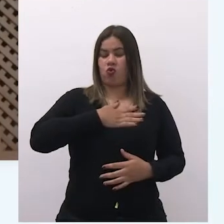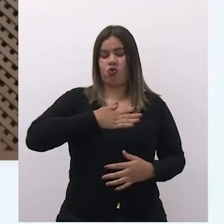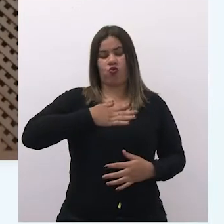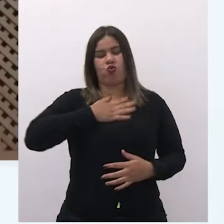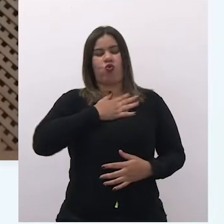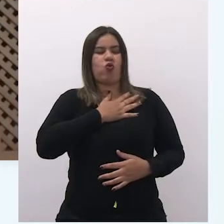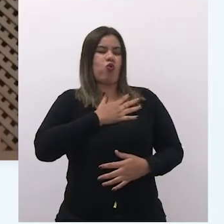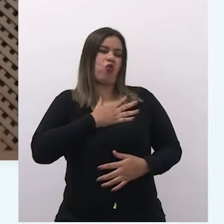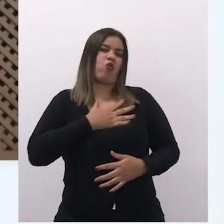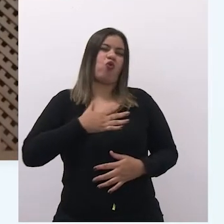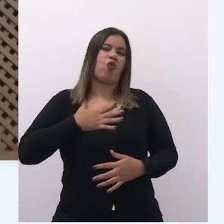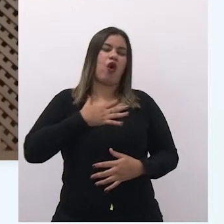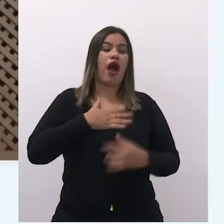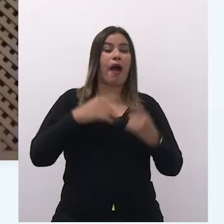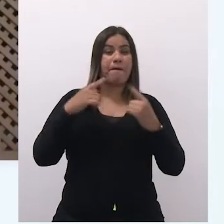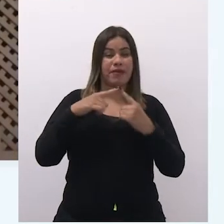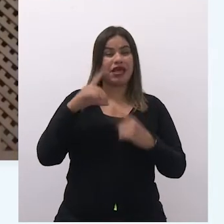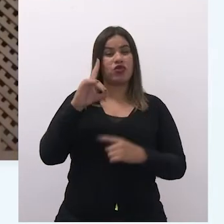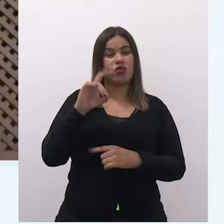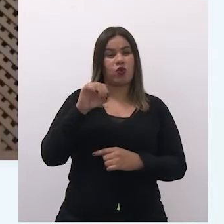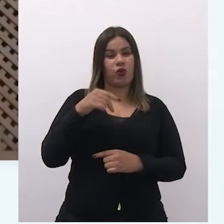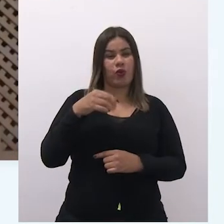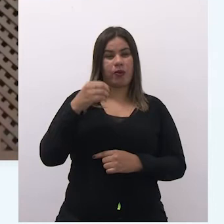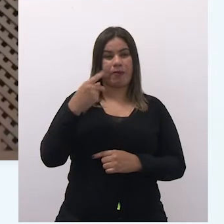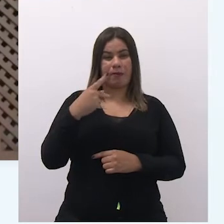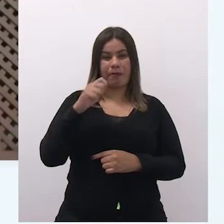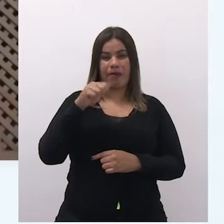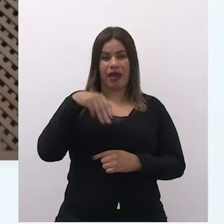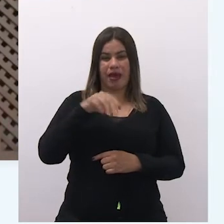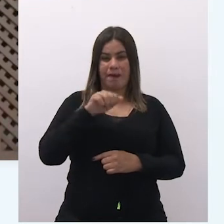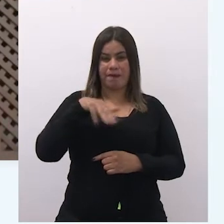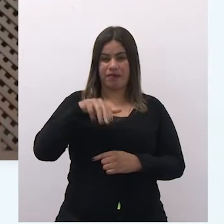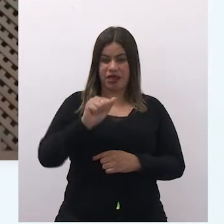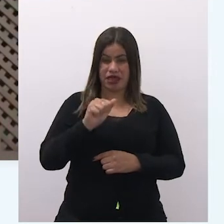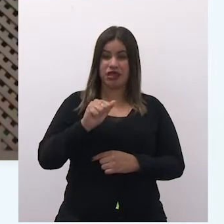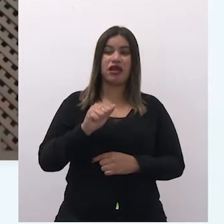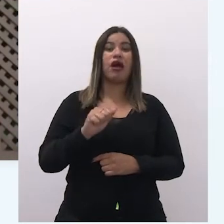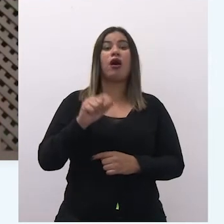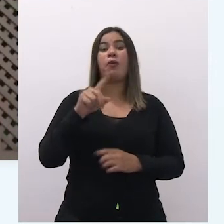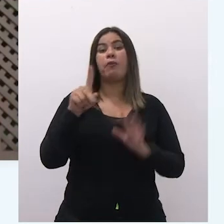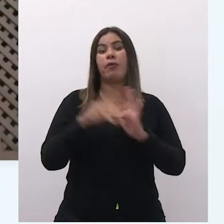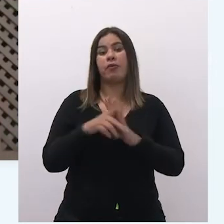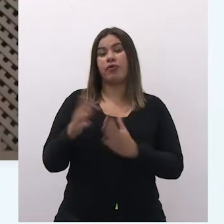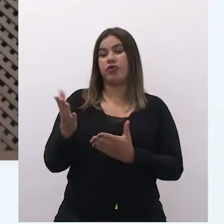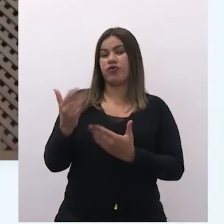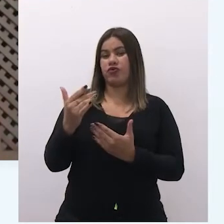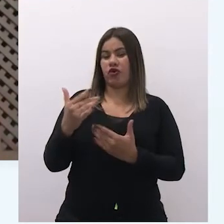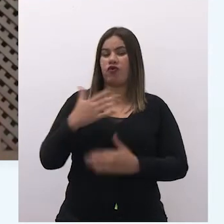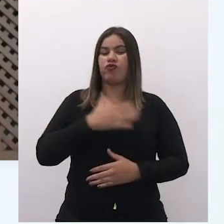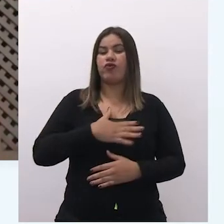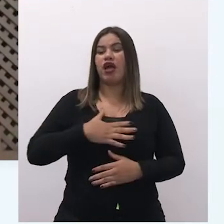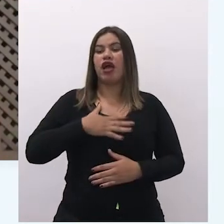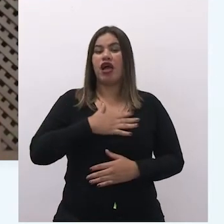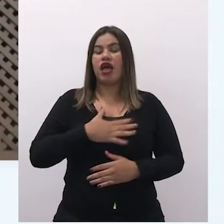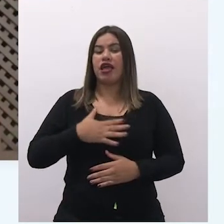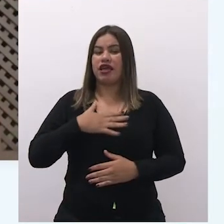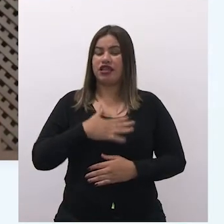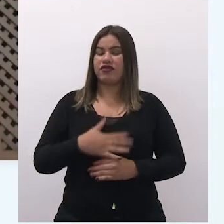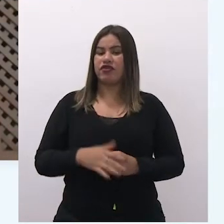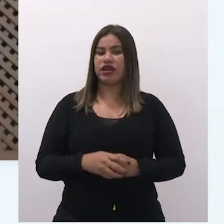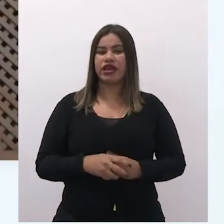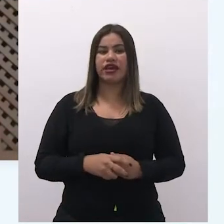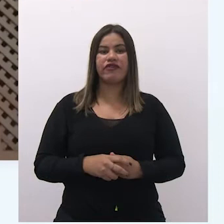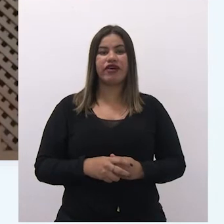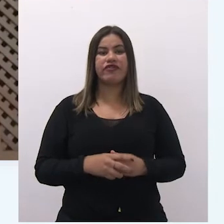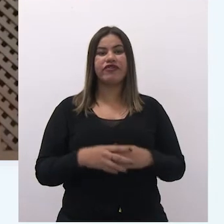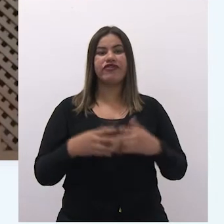Por conta do neurotransmissor da dopamina, para o adolescente é algo muito satisfatório, né? Porém, é